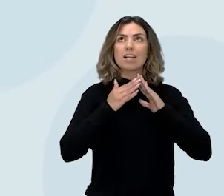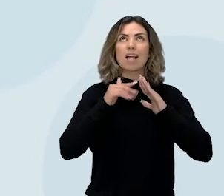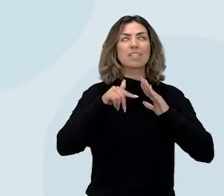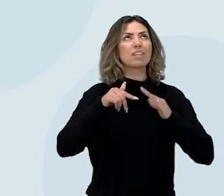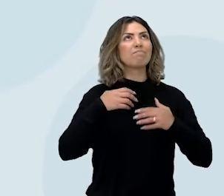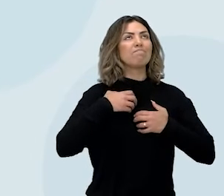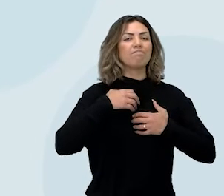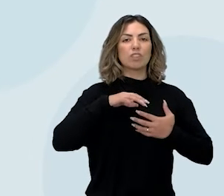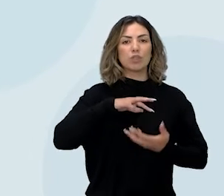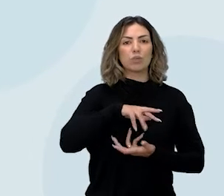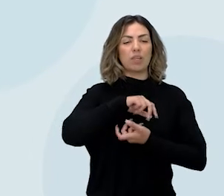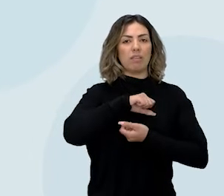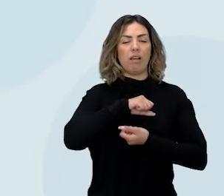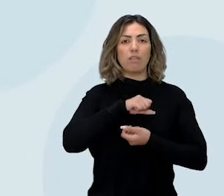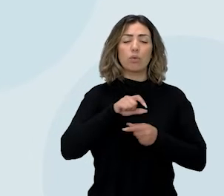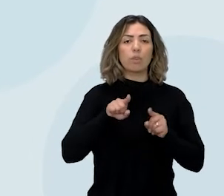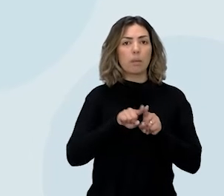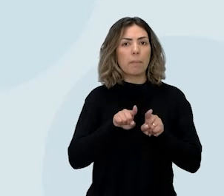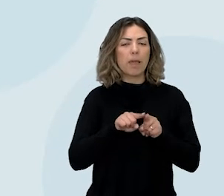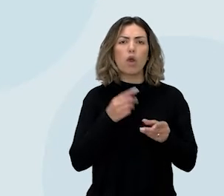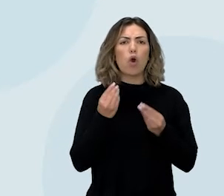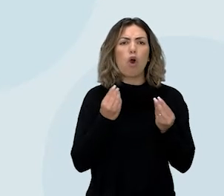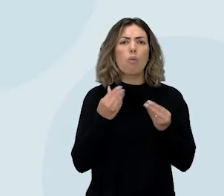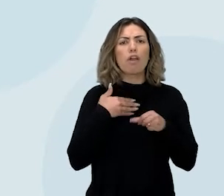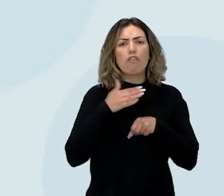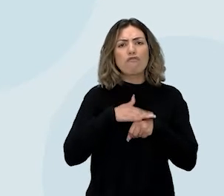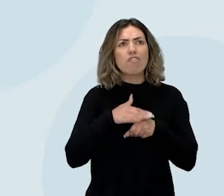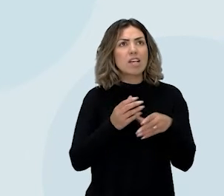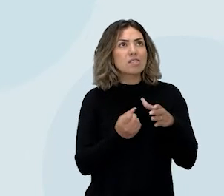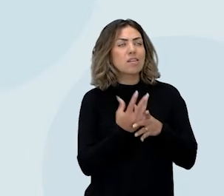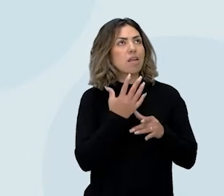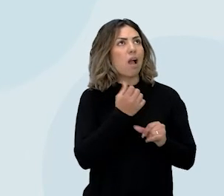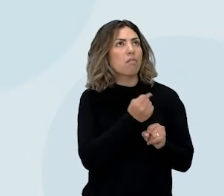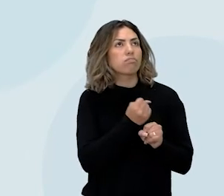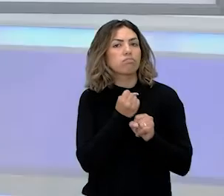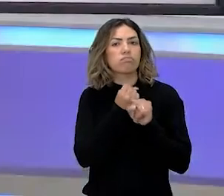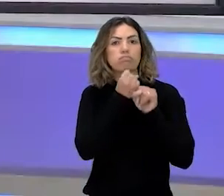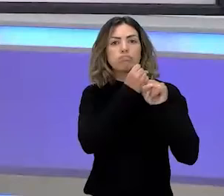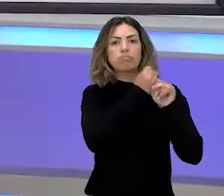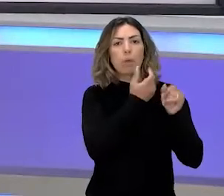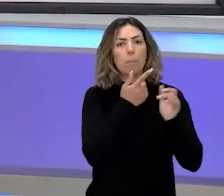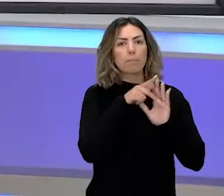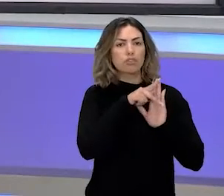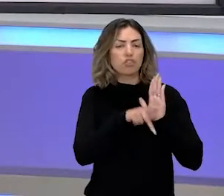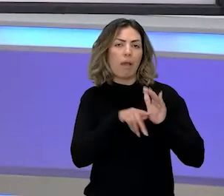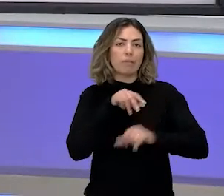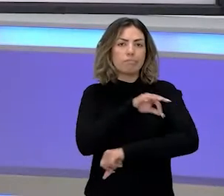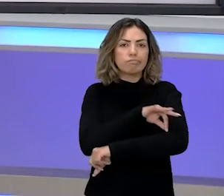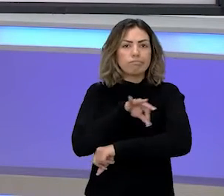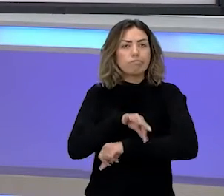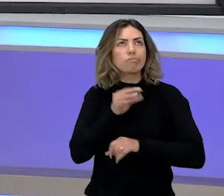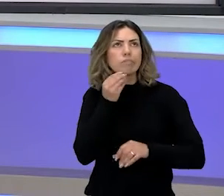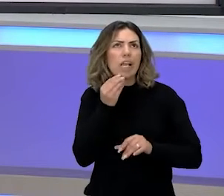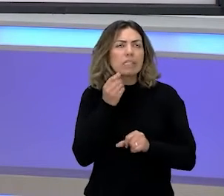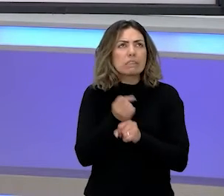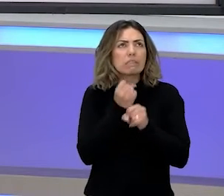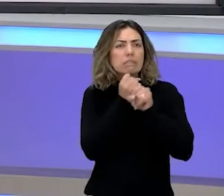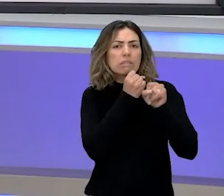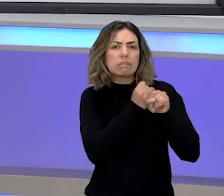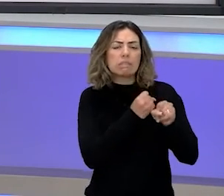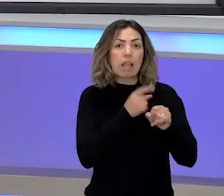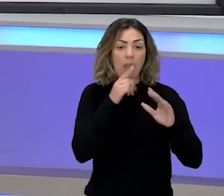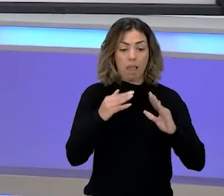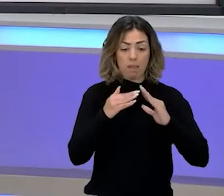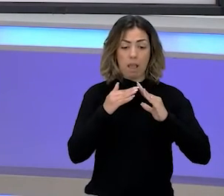para tornar ou criar, né, uma casa sustentável, um projeto, tá certo? Então, nós vamos estamos